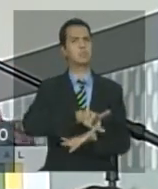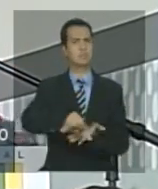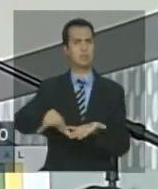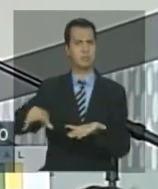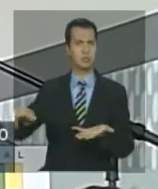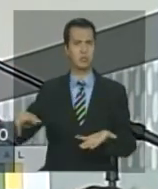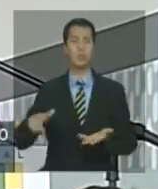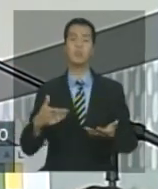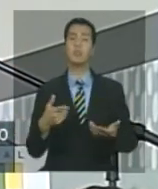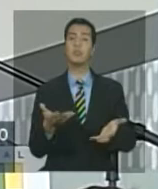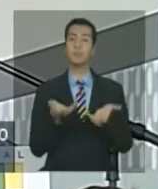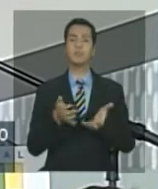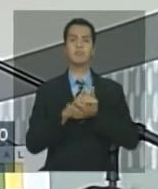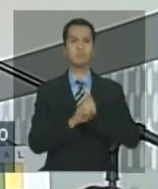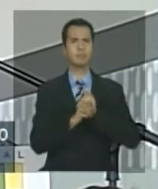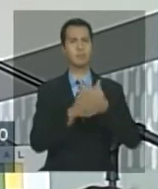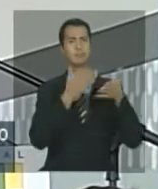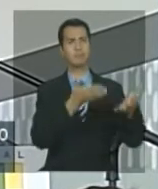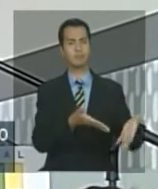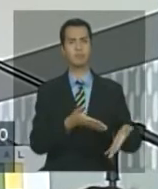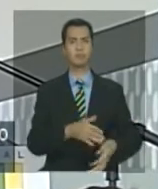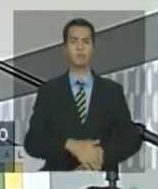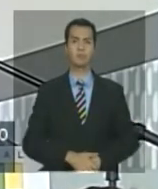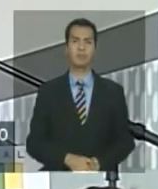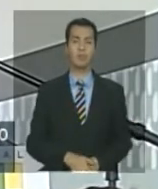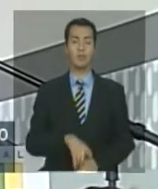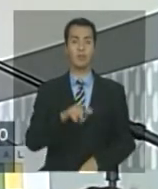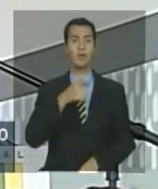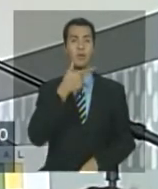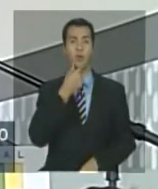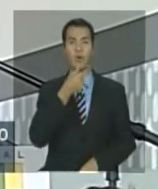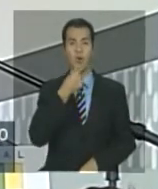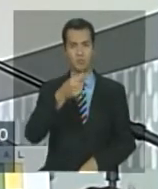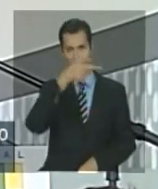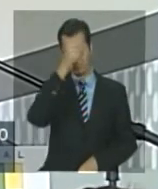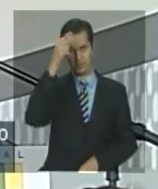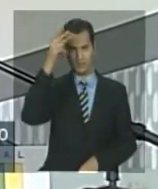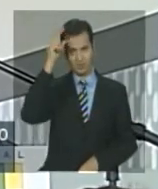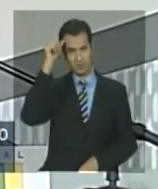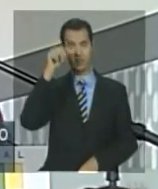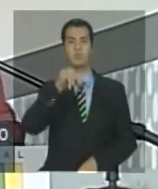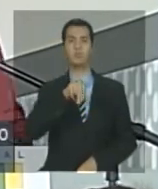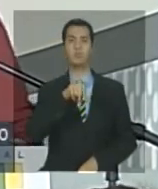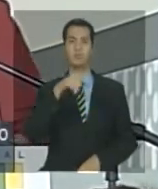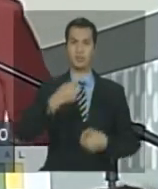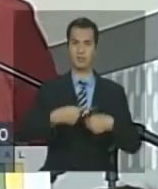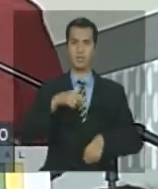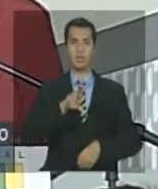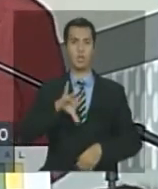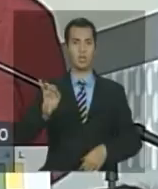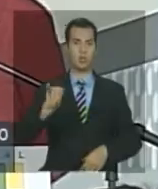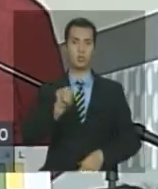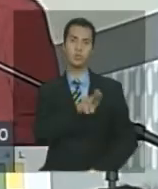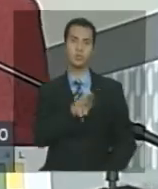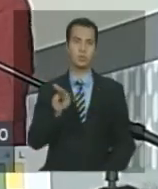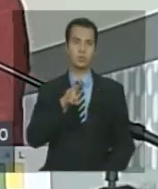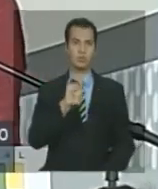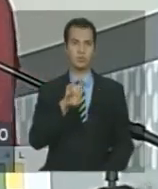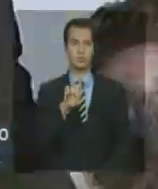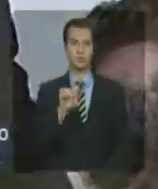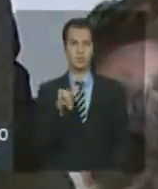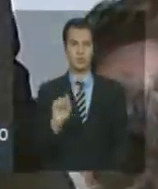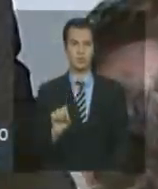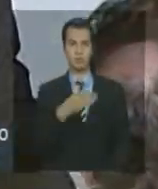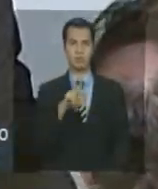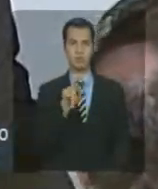um cumprimento especial para esse parceiro, que é o prefeito Eduardo Paes. Primeiro,